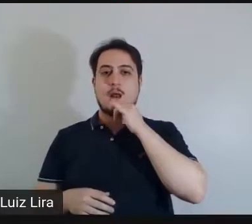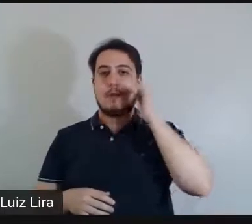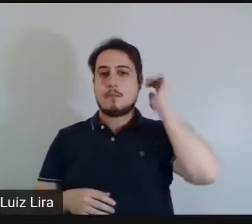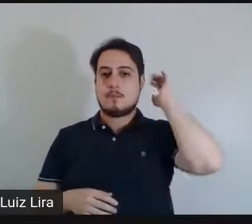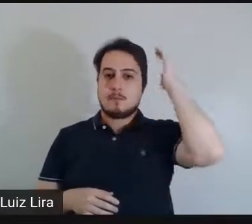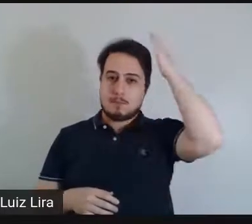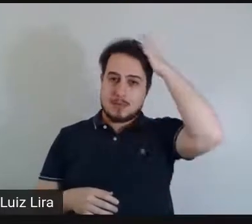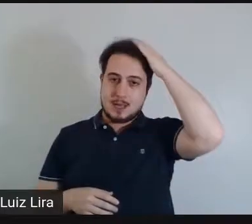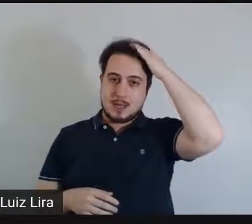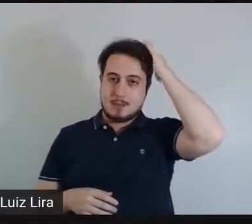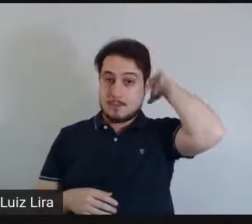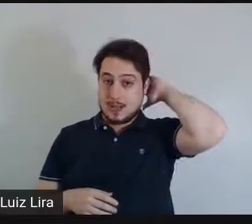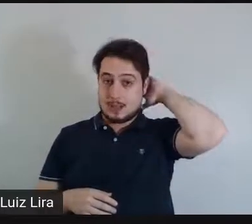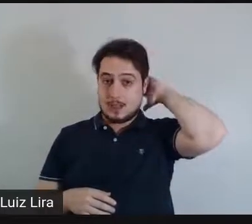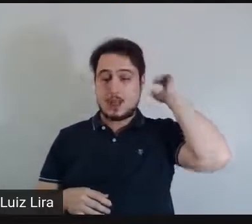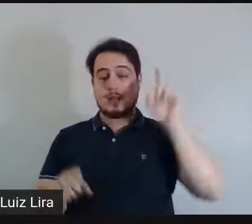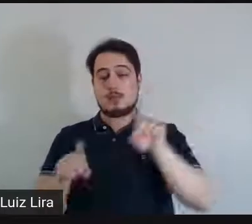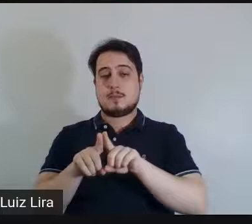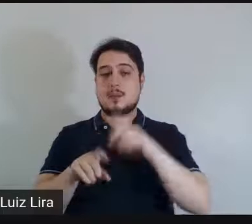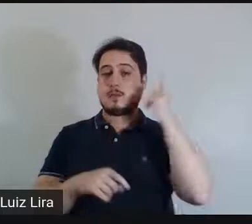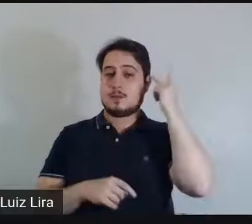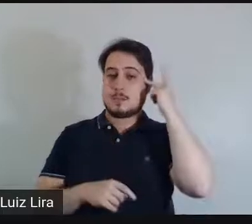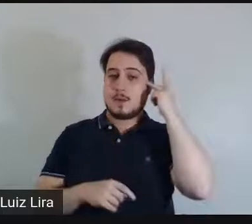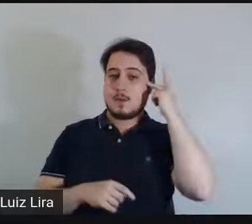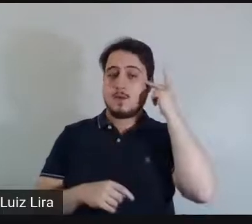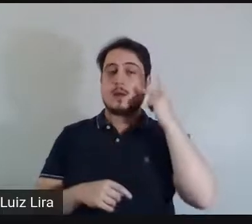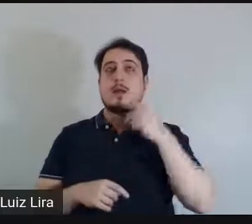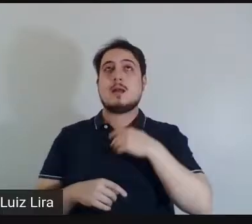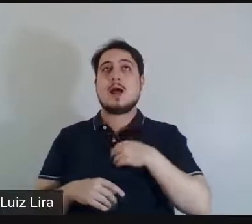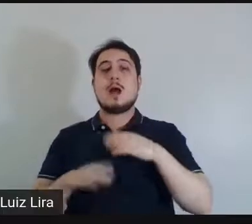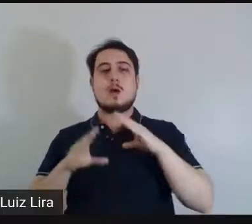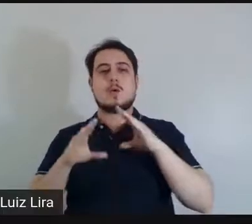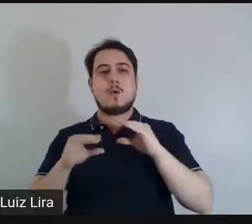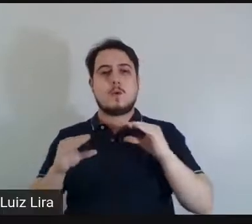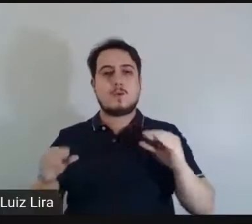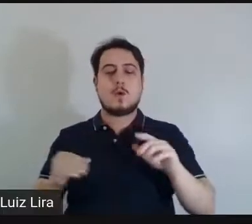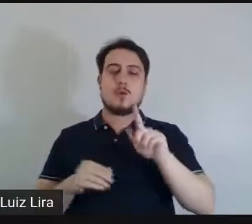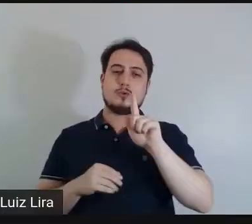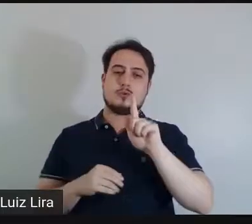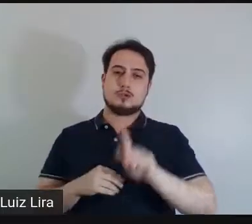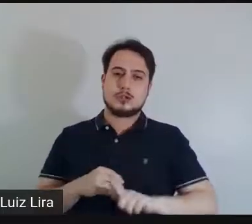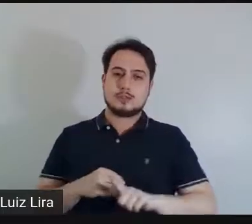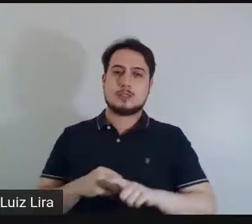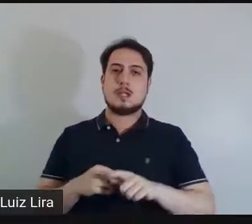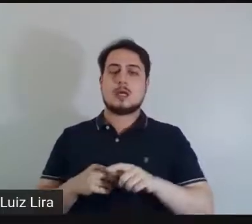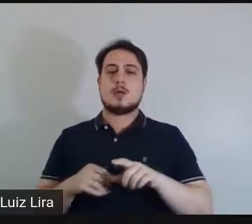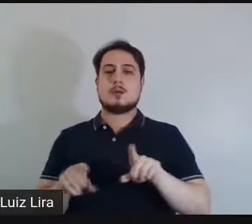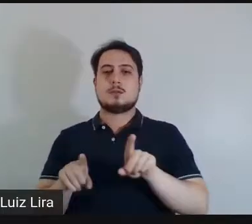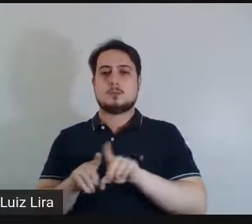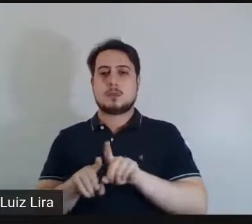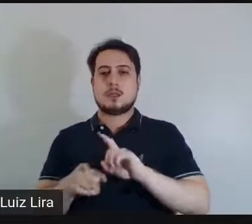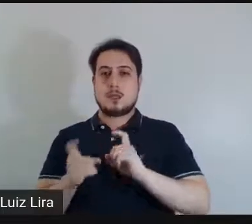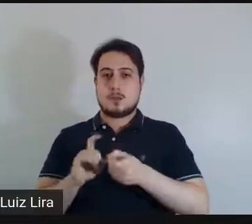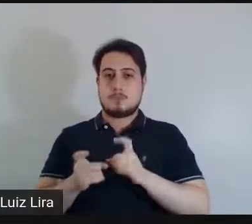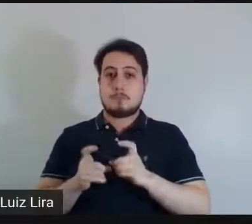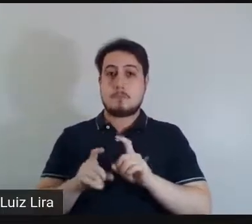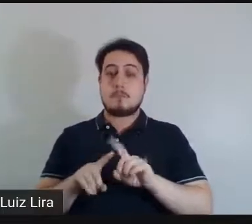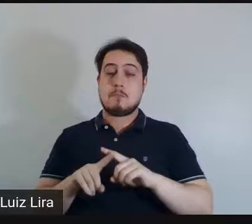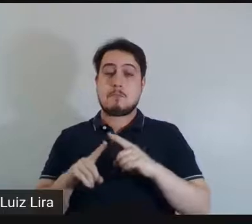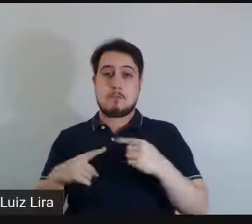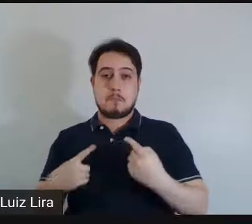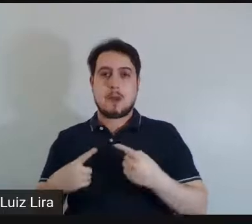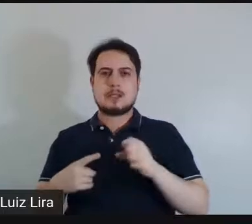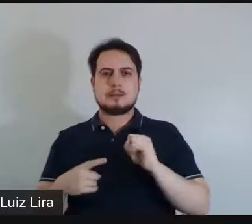um conforto, lógico, dá um conforto para o gestor e fiscal de contrato, para a administração. Mas será que todos